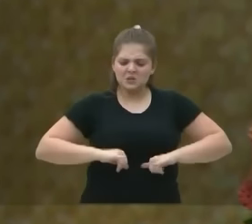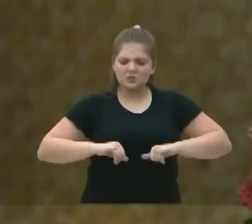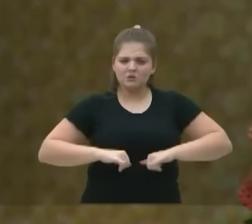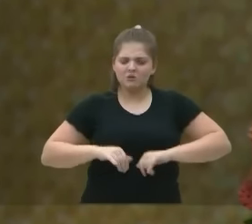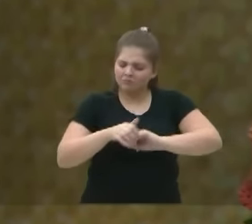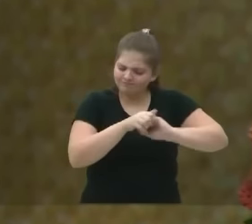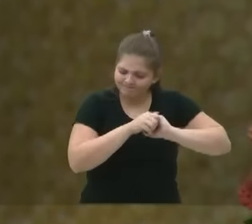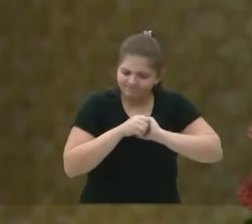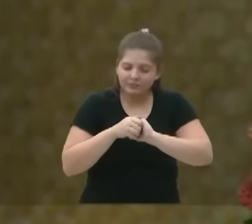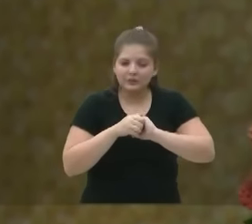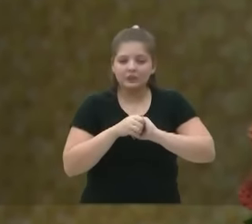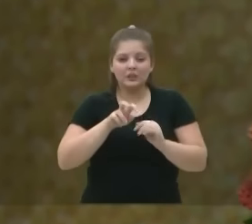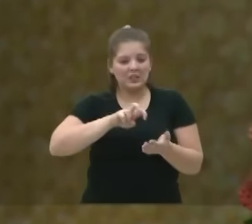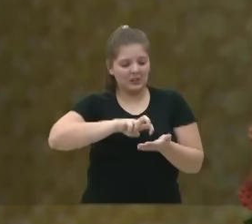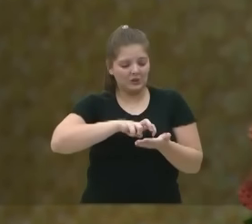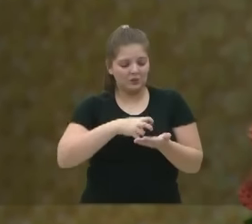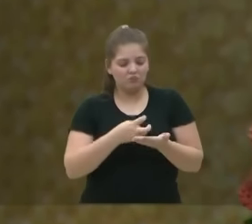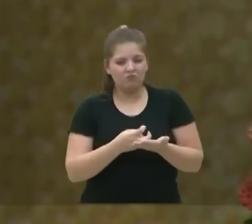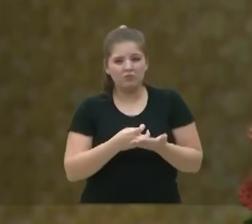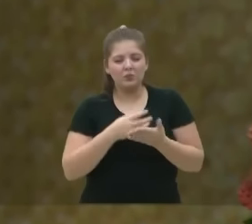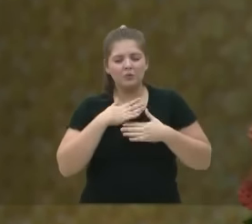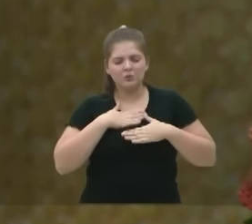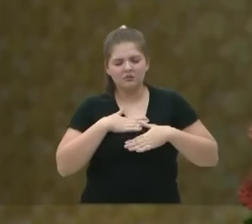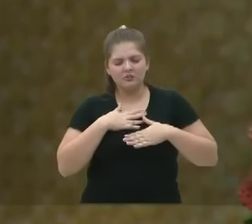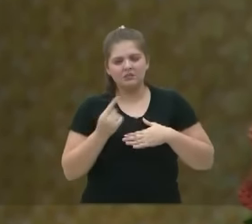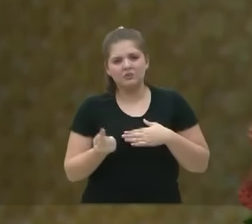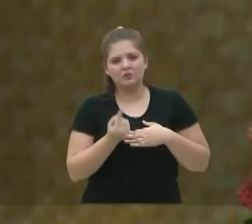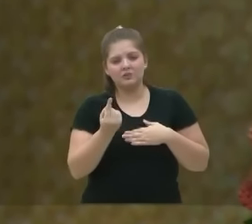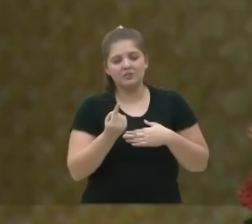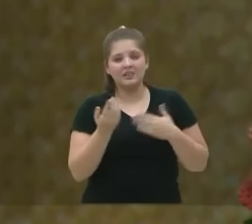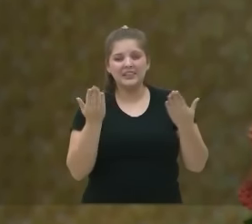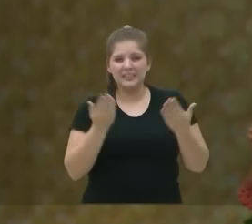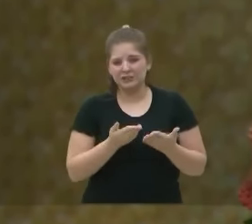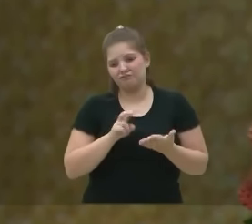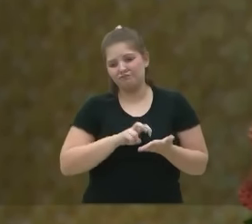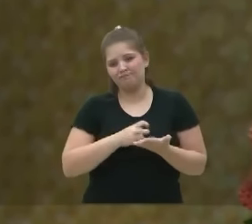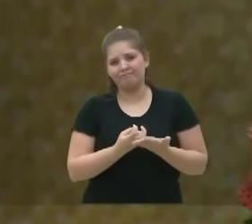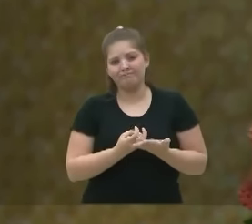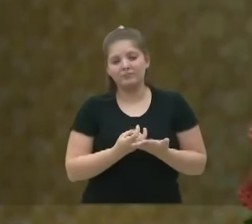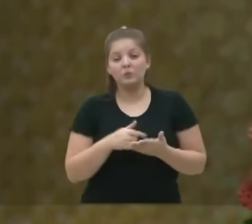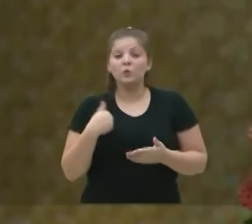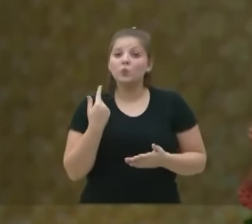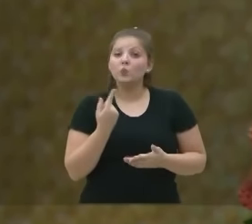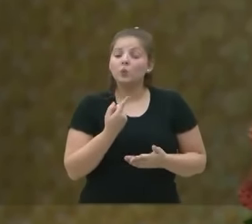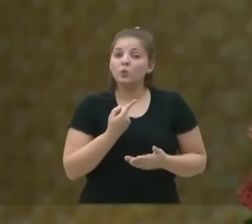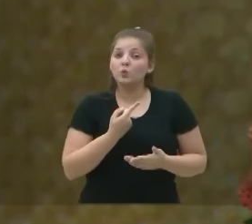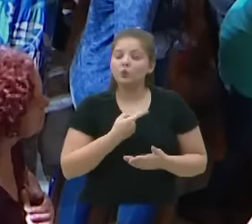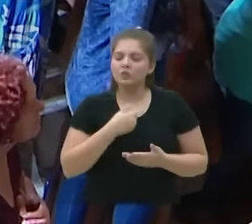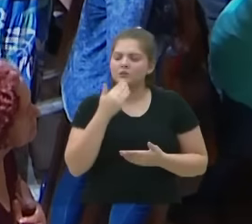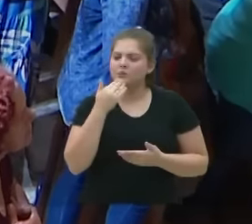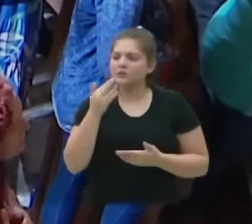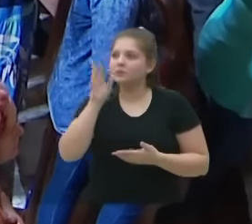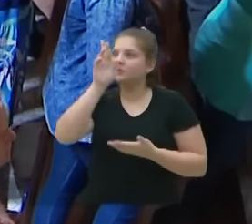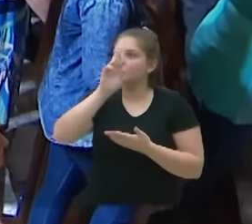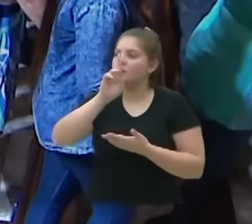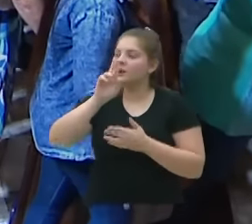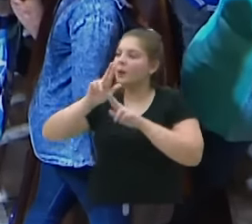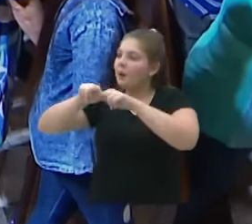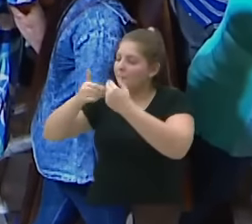o descanso eterno às que já fizeram sua Páscoa definitiva, nós vos pedimos. Por